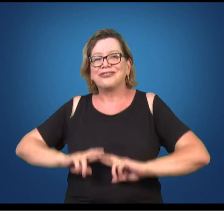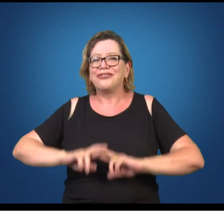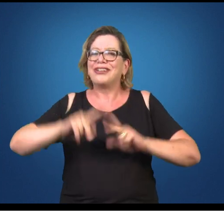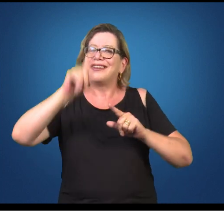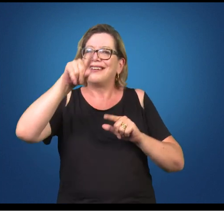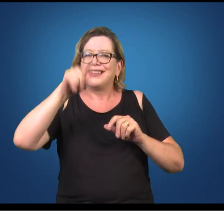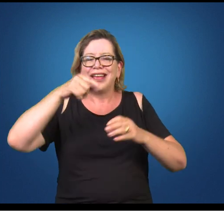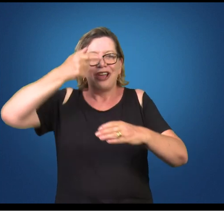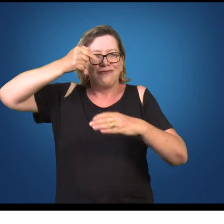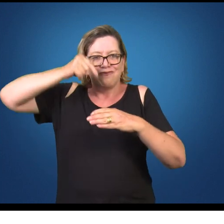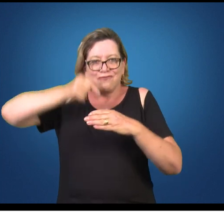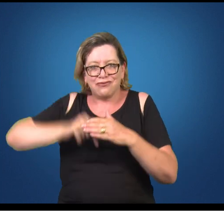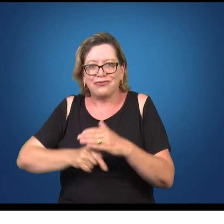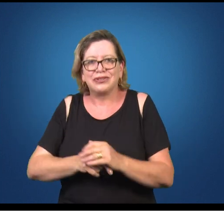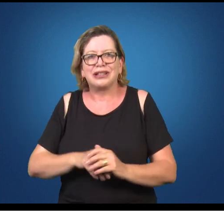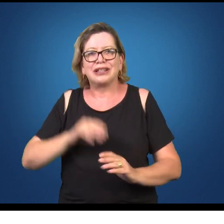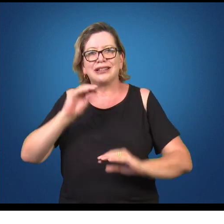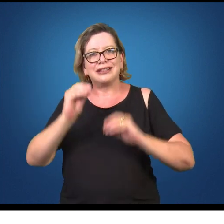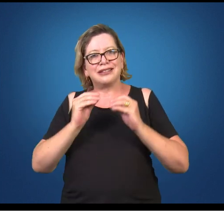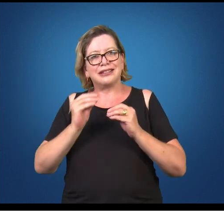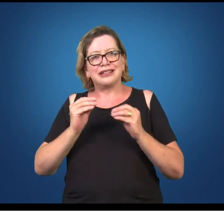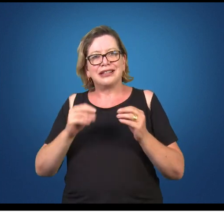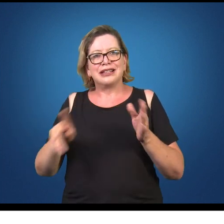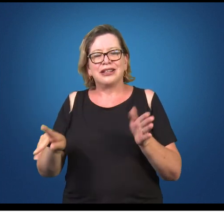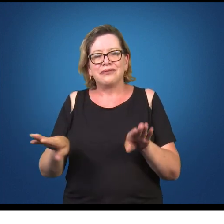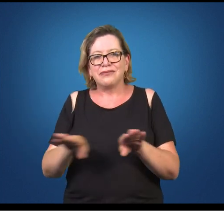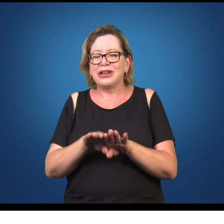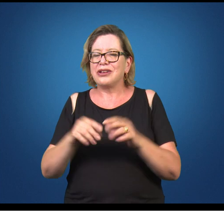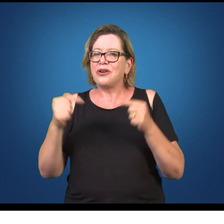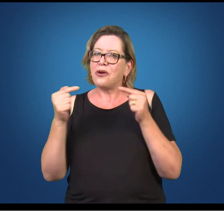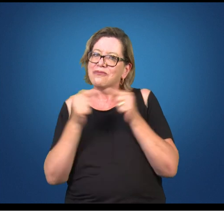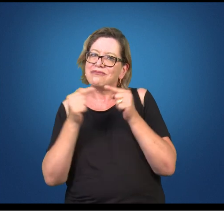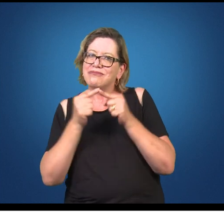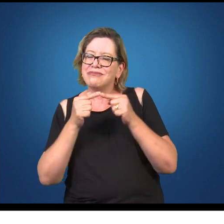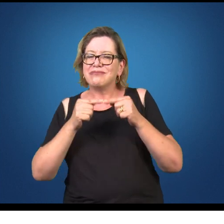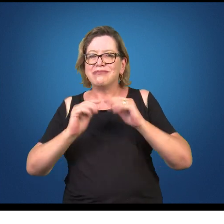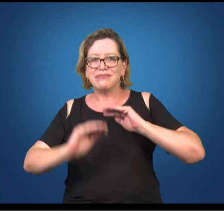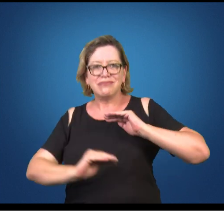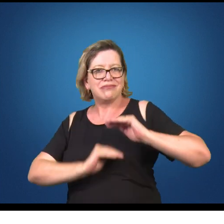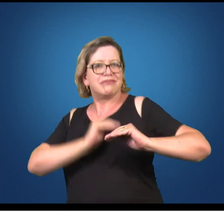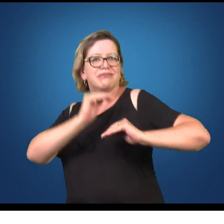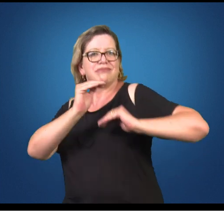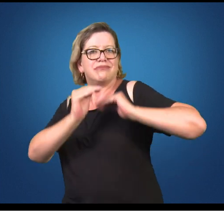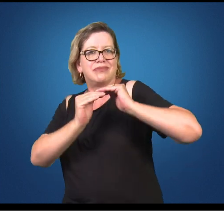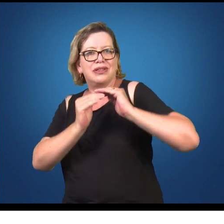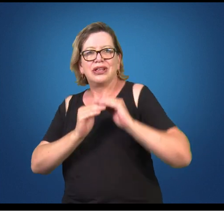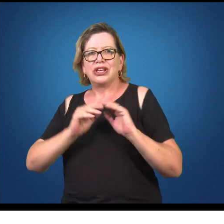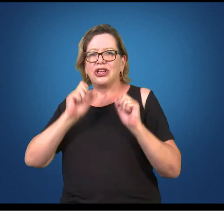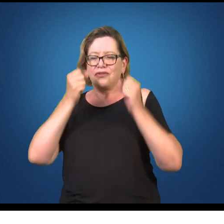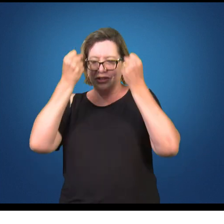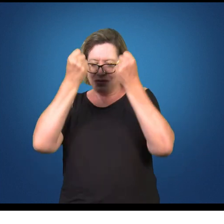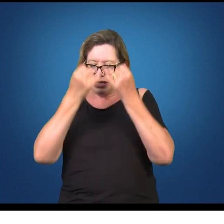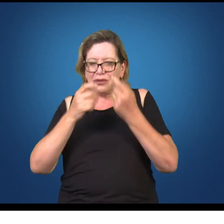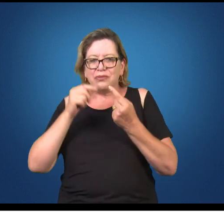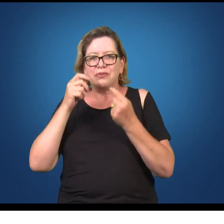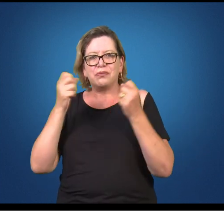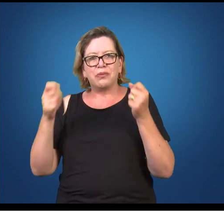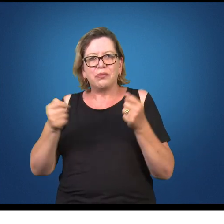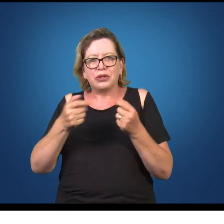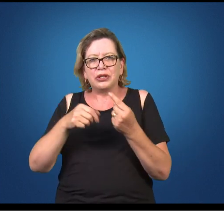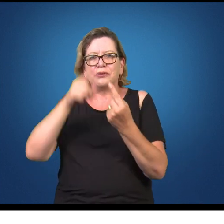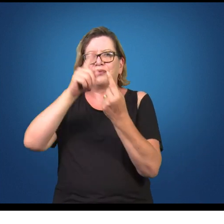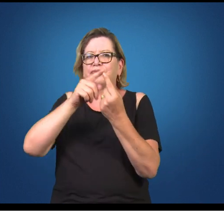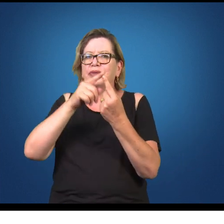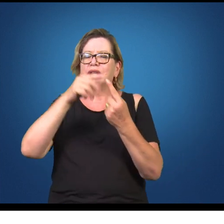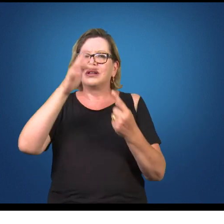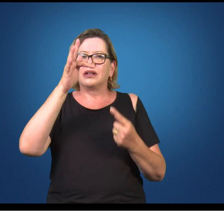De acordo com o próprio desenvolvimento. Então, assim. Posso falar um pouquinho de cada um. Então, a